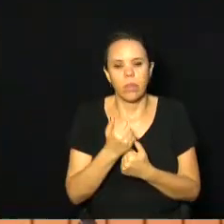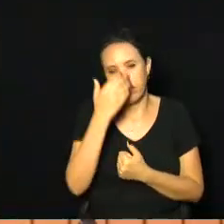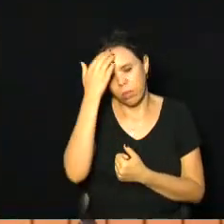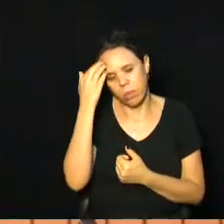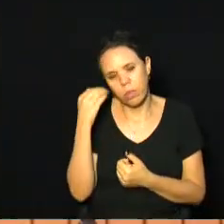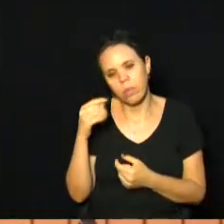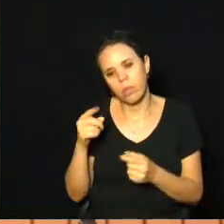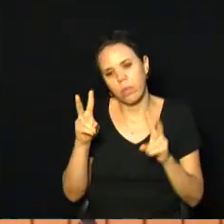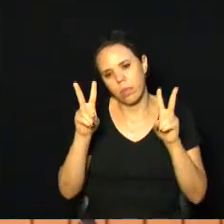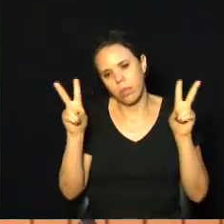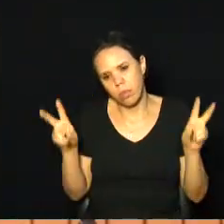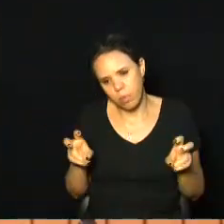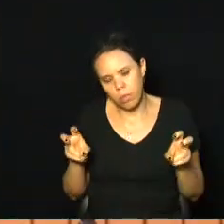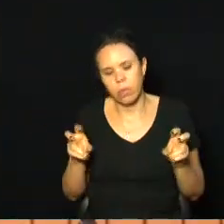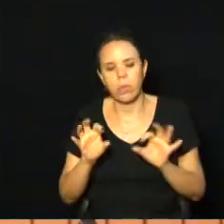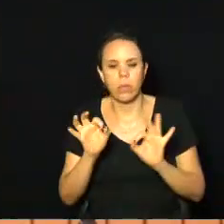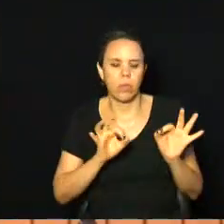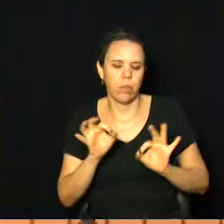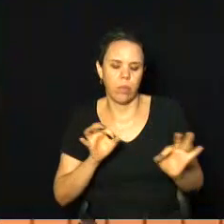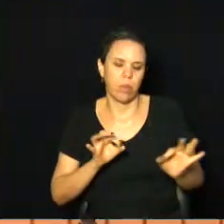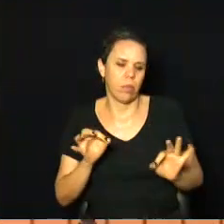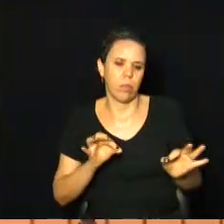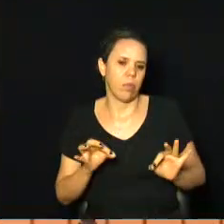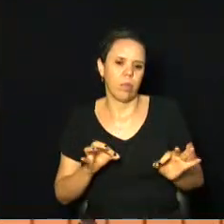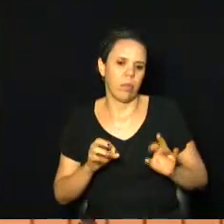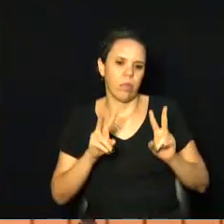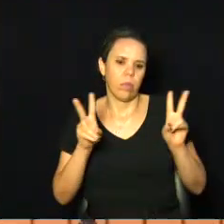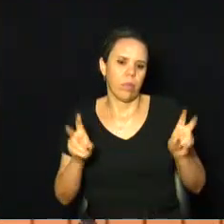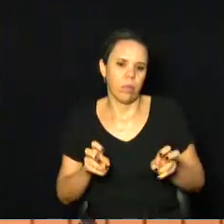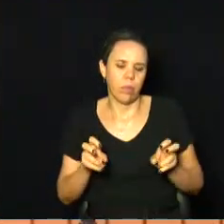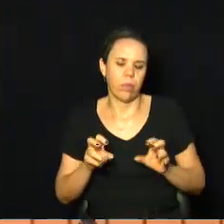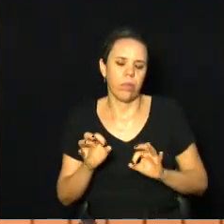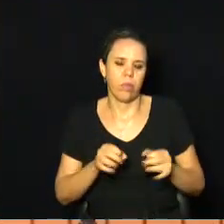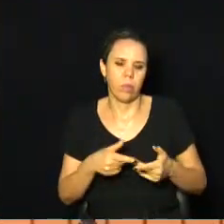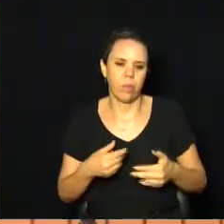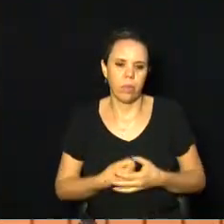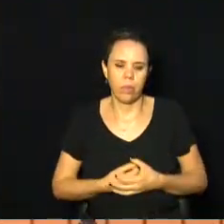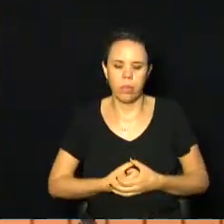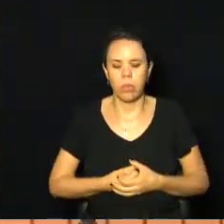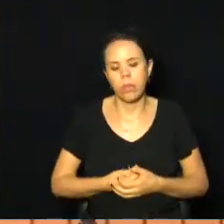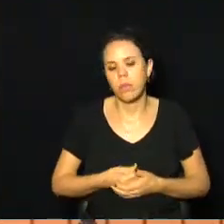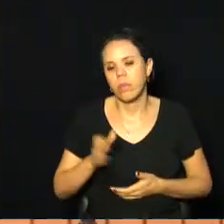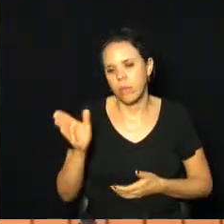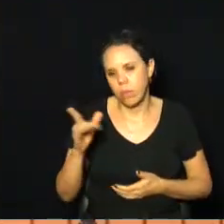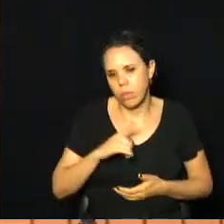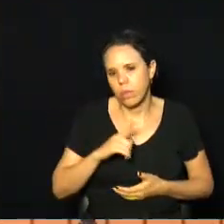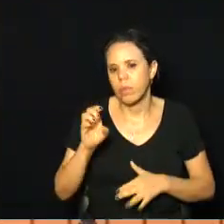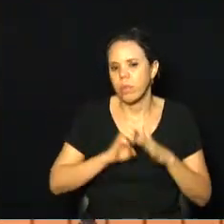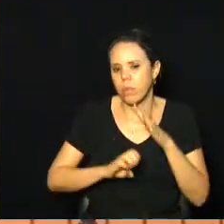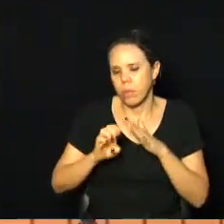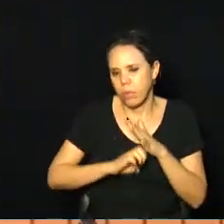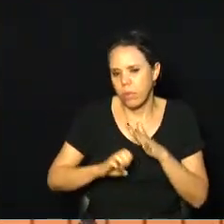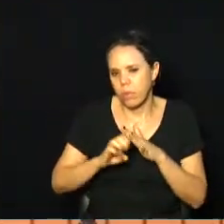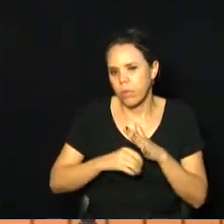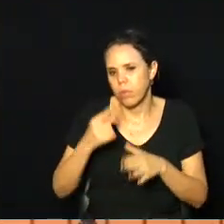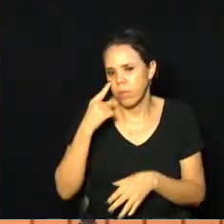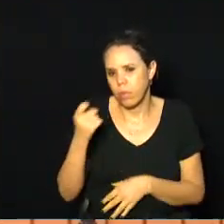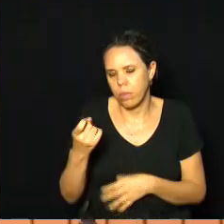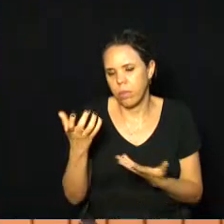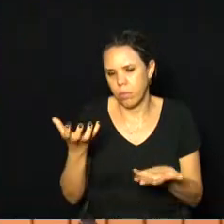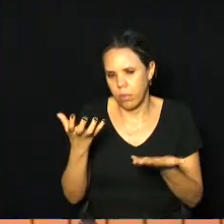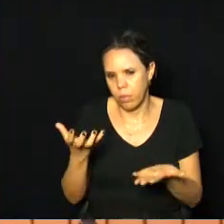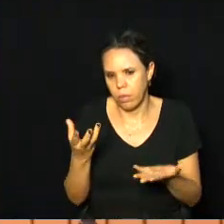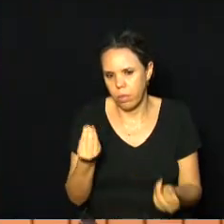sendo, entre aspas, regulada e, entre aspas, regulamentada, e já tem empresas que estão interessadas